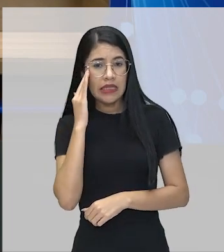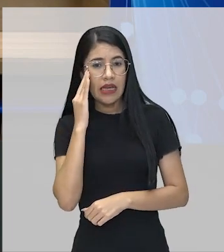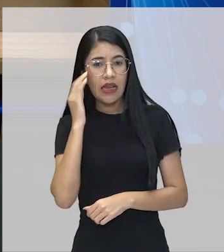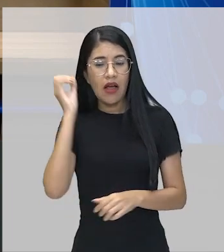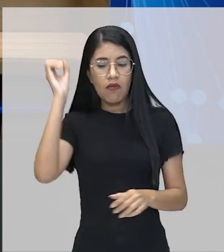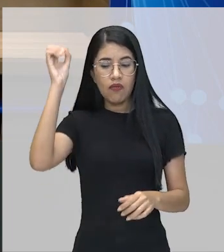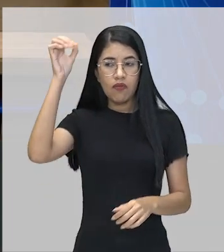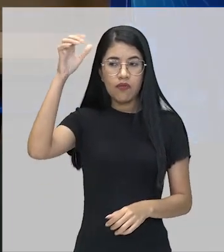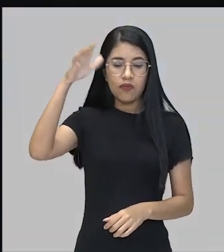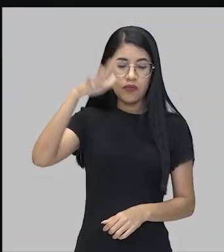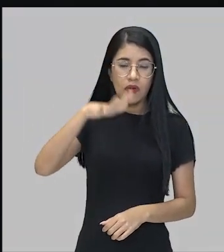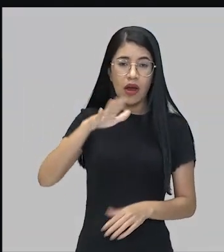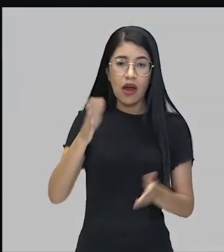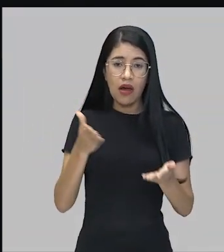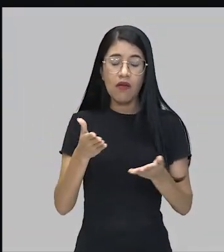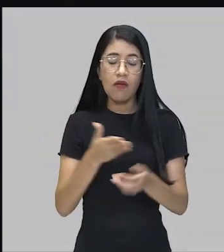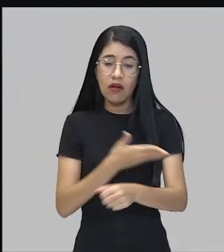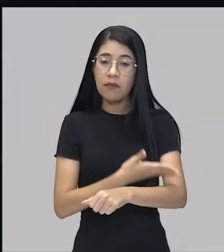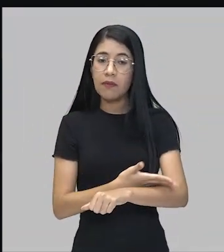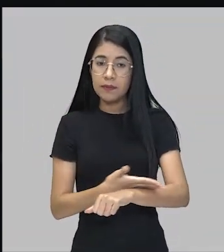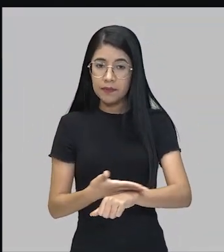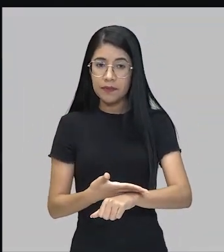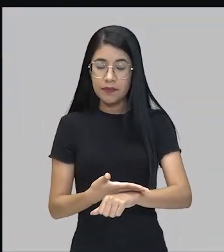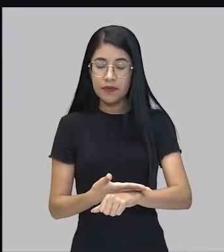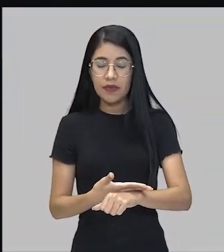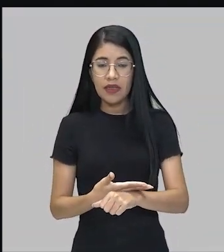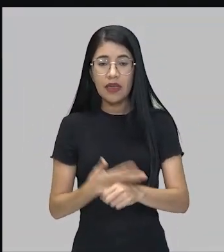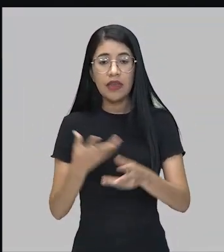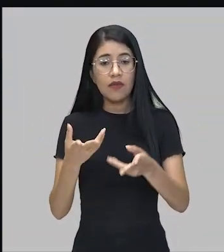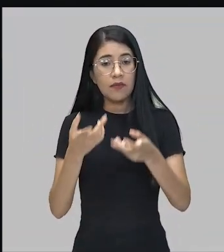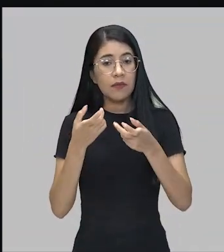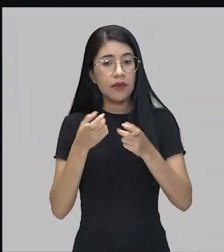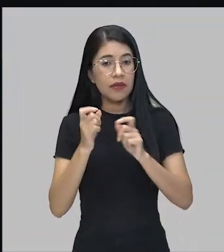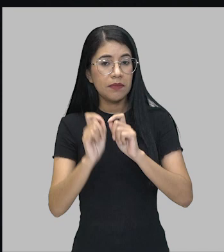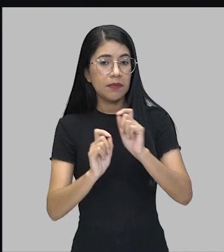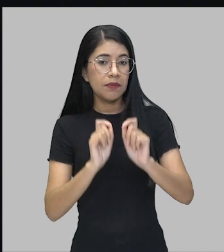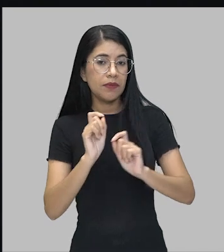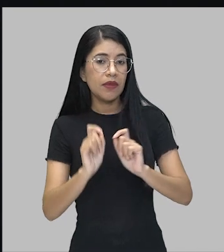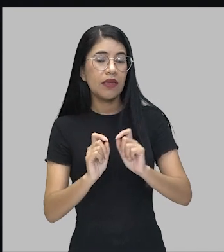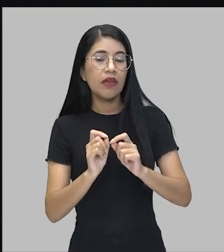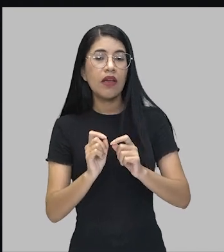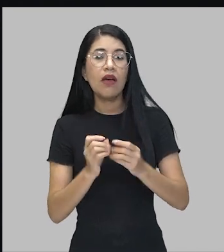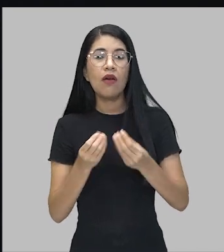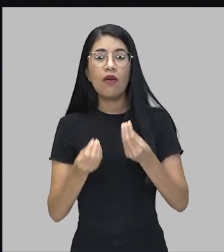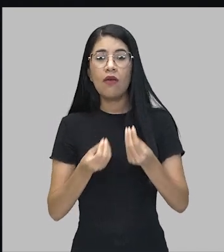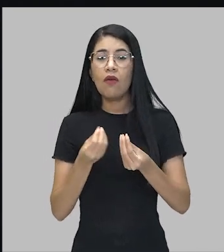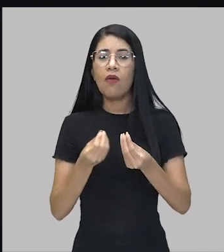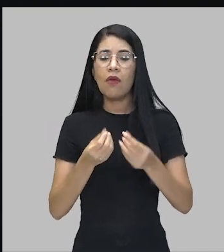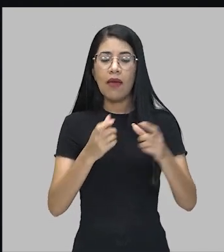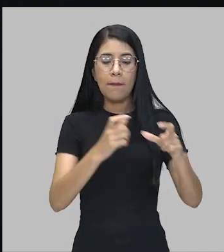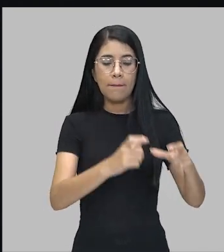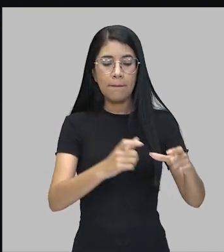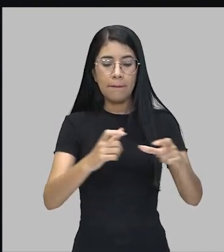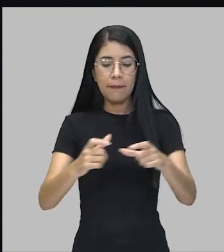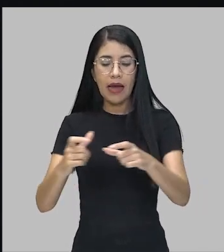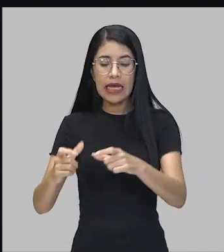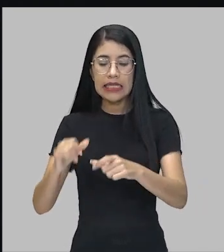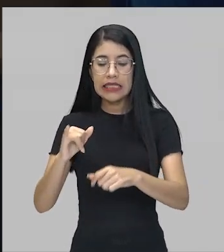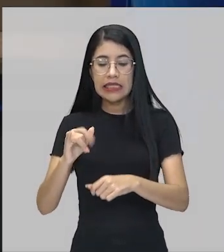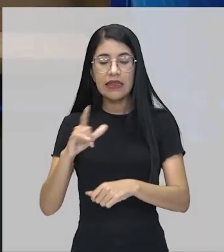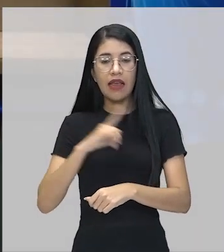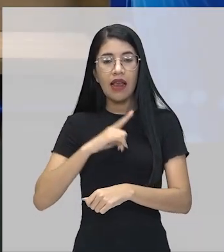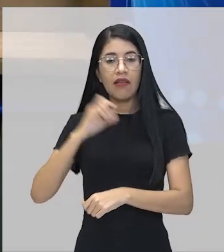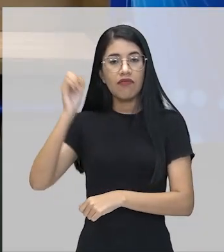iluminando os cartões é uma luz branca. Então, o que você está vendo aqui é como os cartões ficam se eu iluminar com uma luz